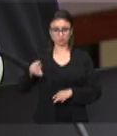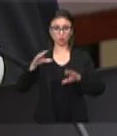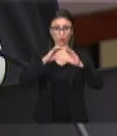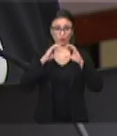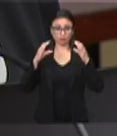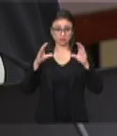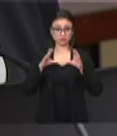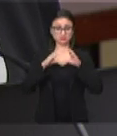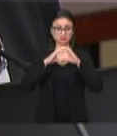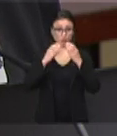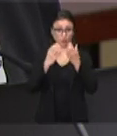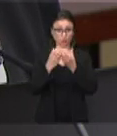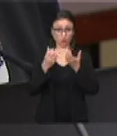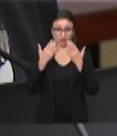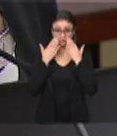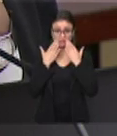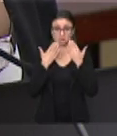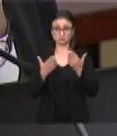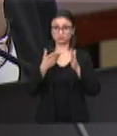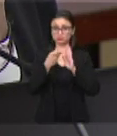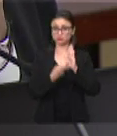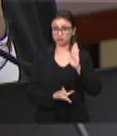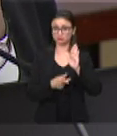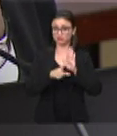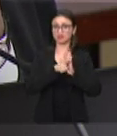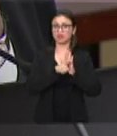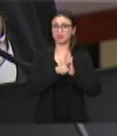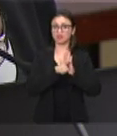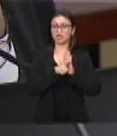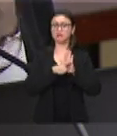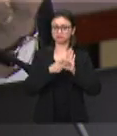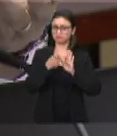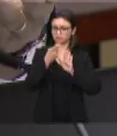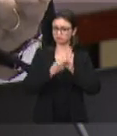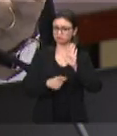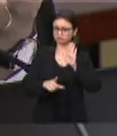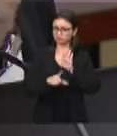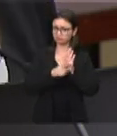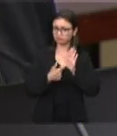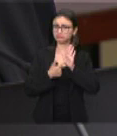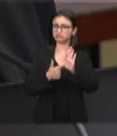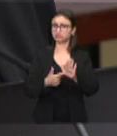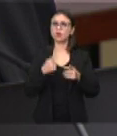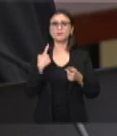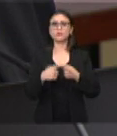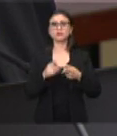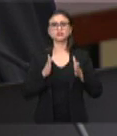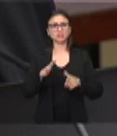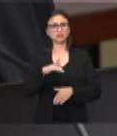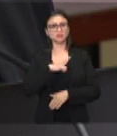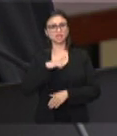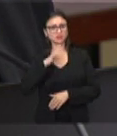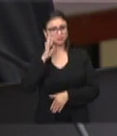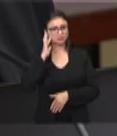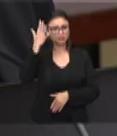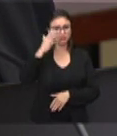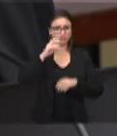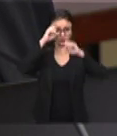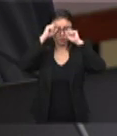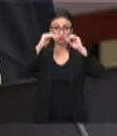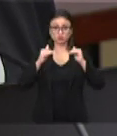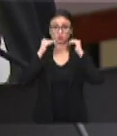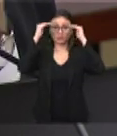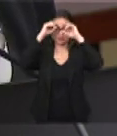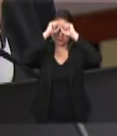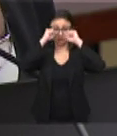dos juristas que apresentou esse projeto de lei. E nós apresentamos exatamente porque já havia uma decisão do Supremo Tribunal